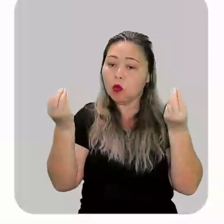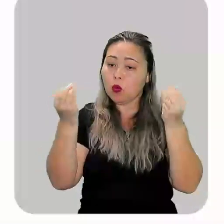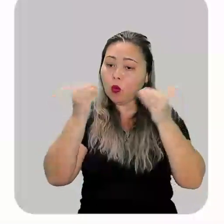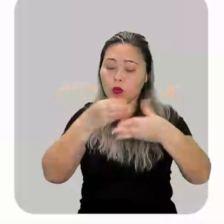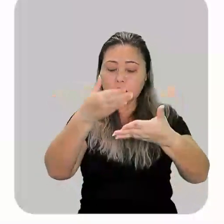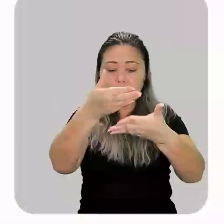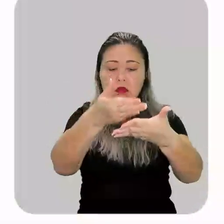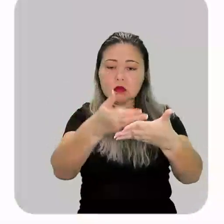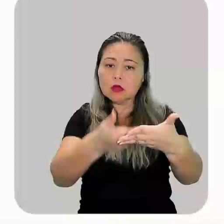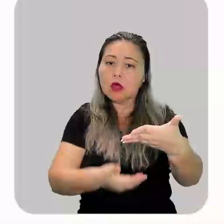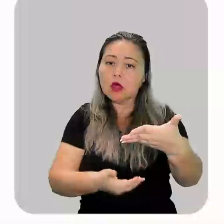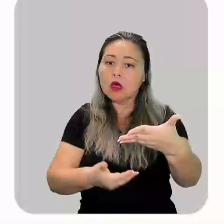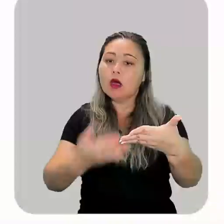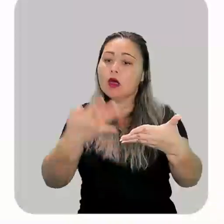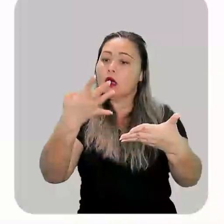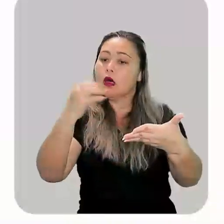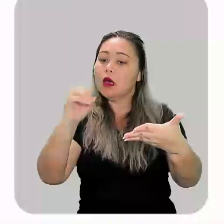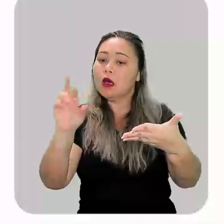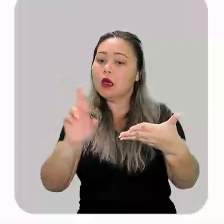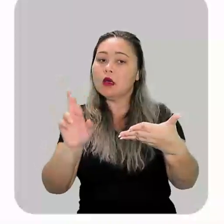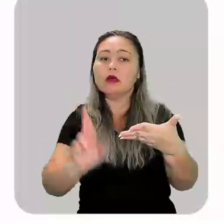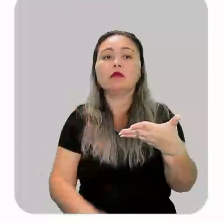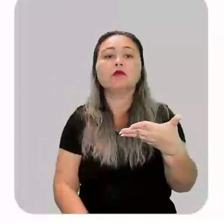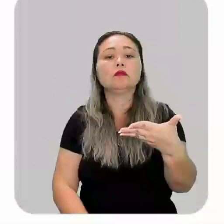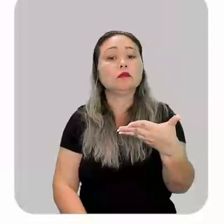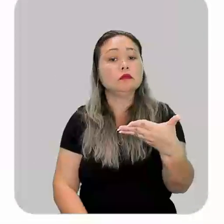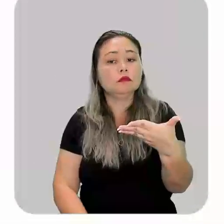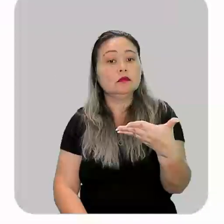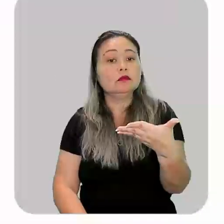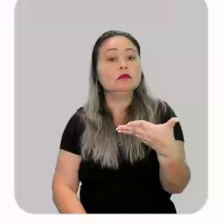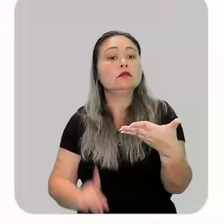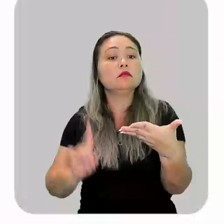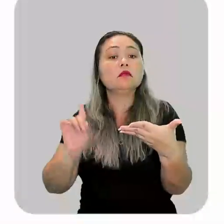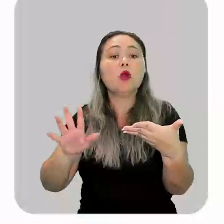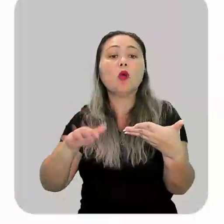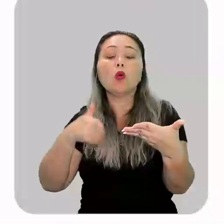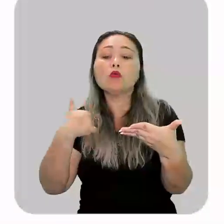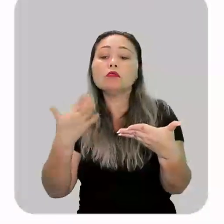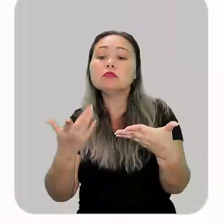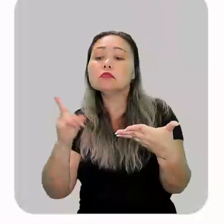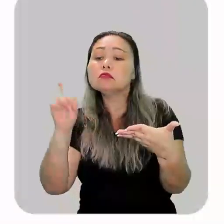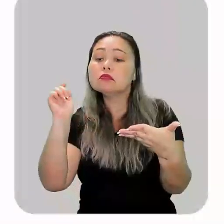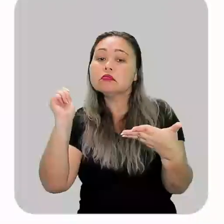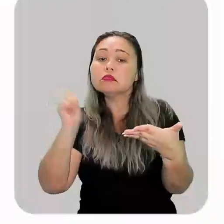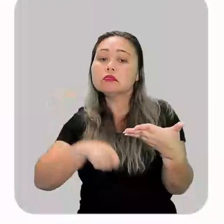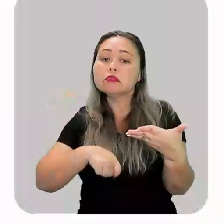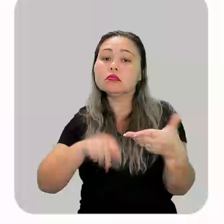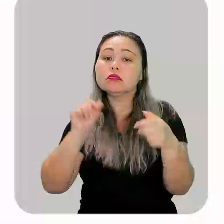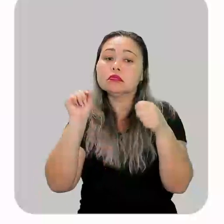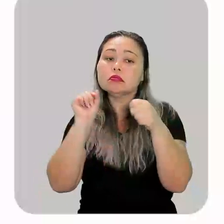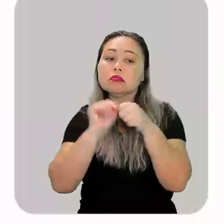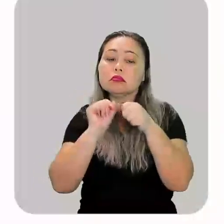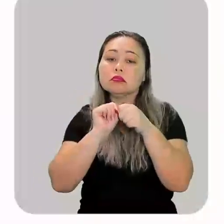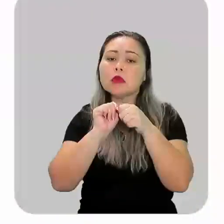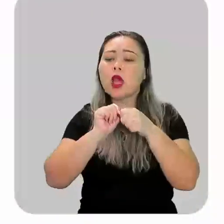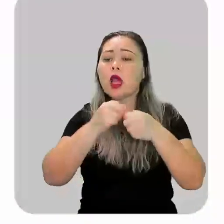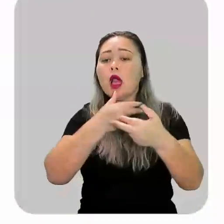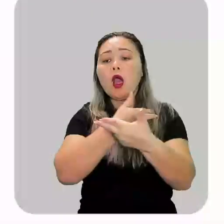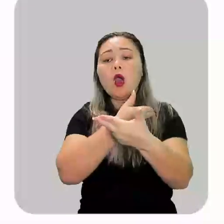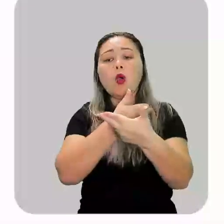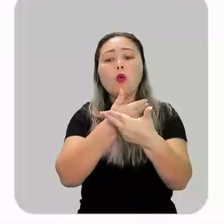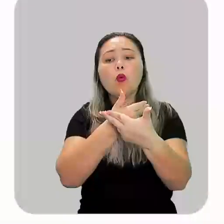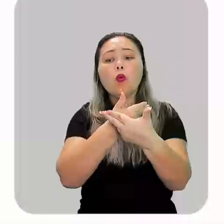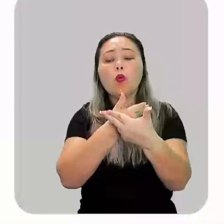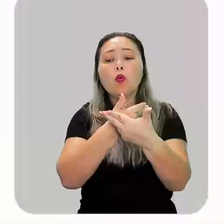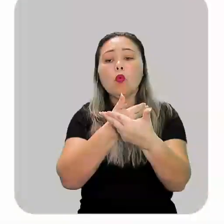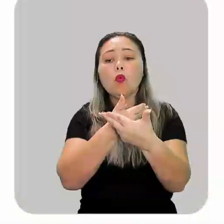na conta, é de R$40, o qual dá direito a realizar uma